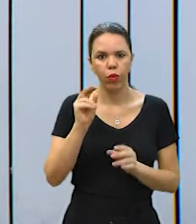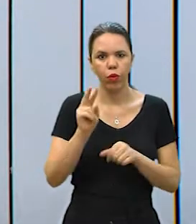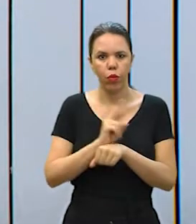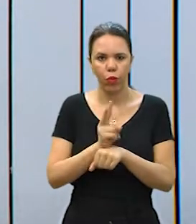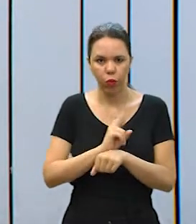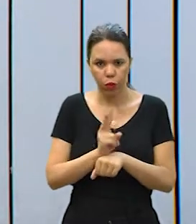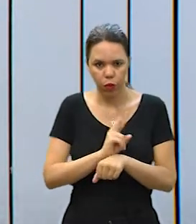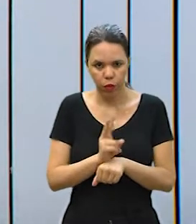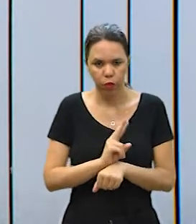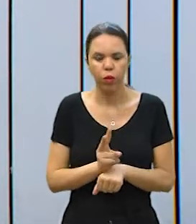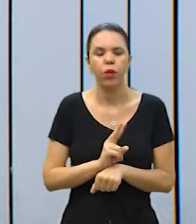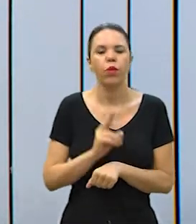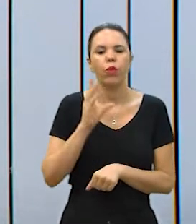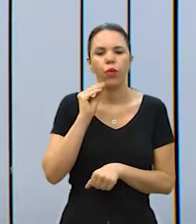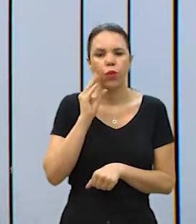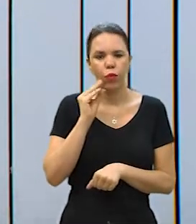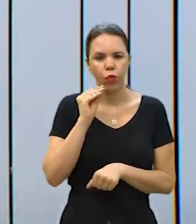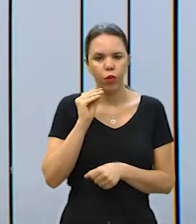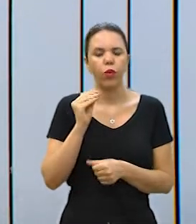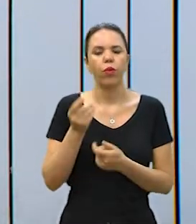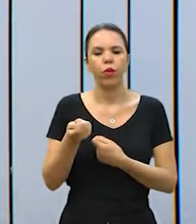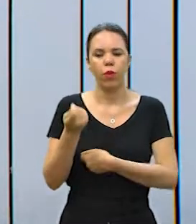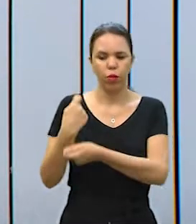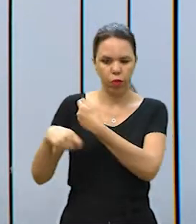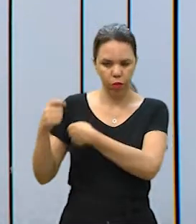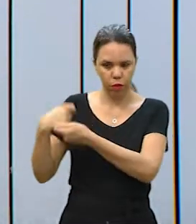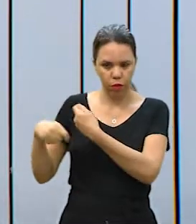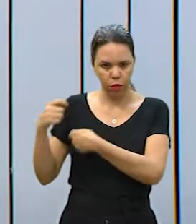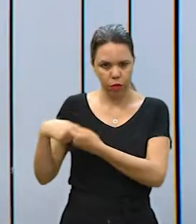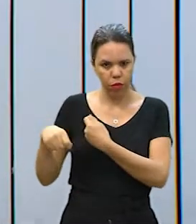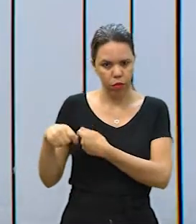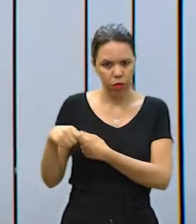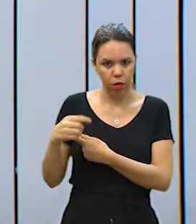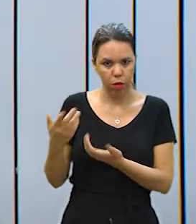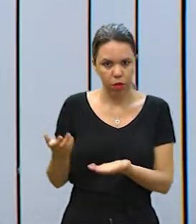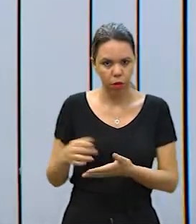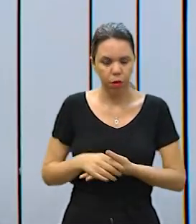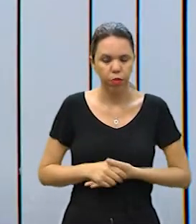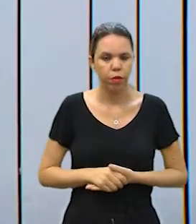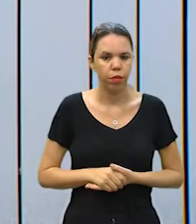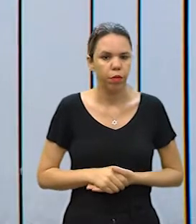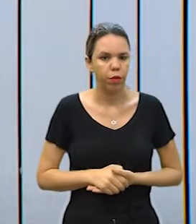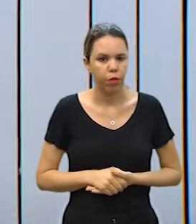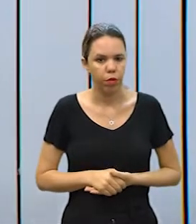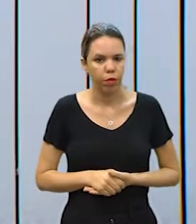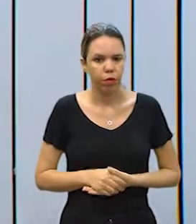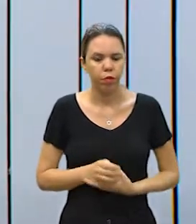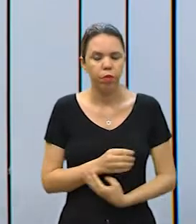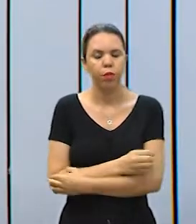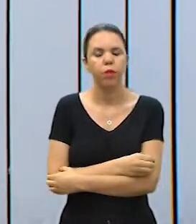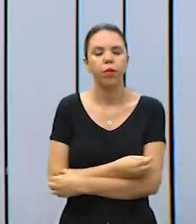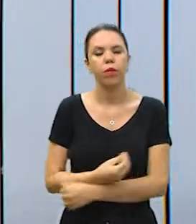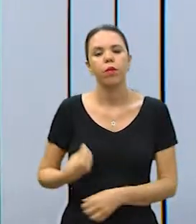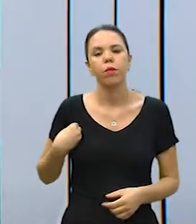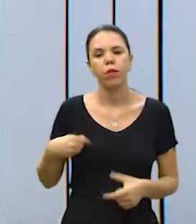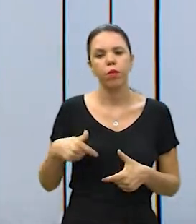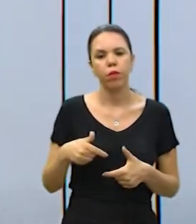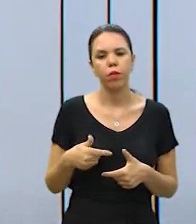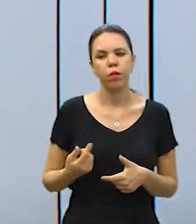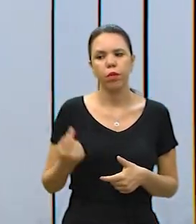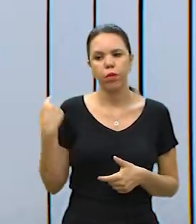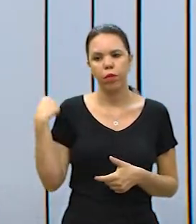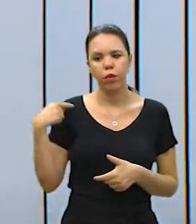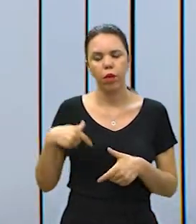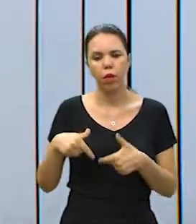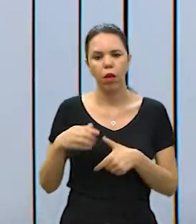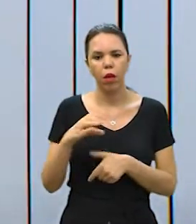organização escolar, falta pessoal do administrativo. Então, quem está ali, por exemplo, quando eu